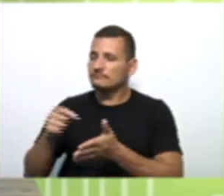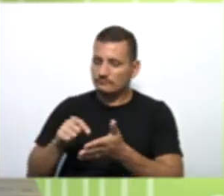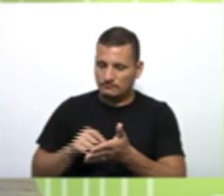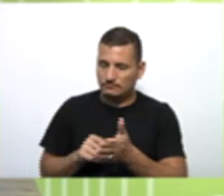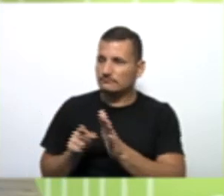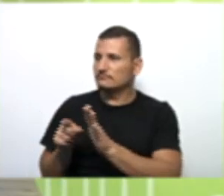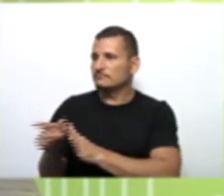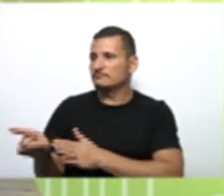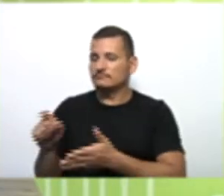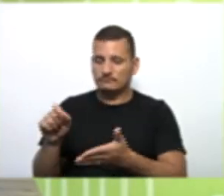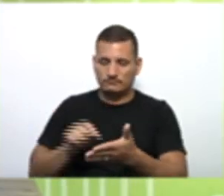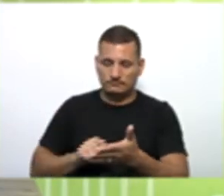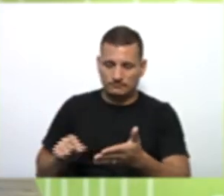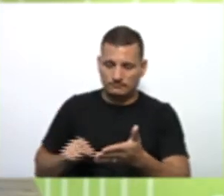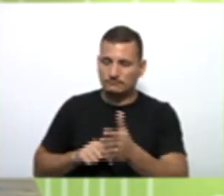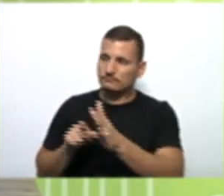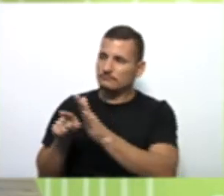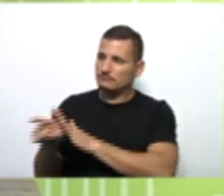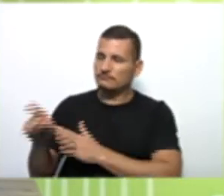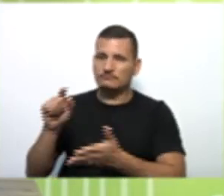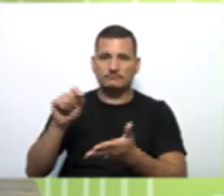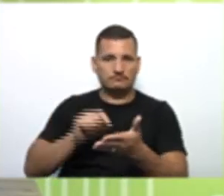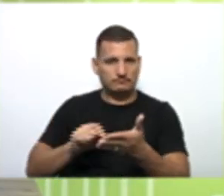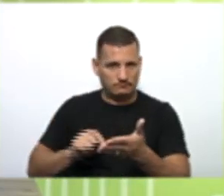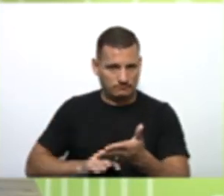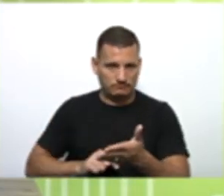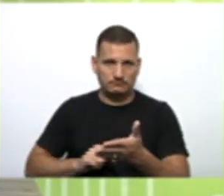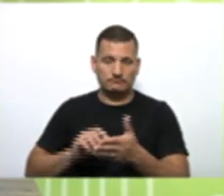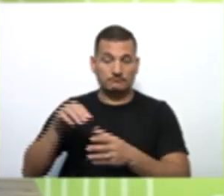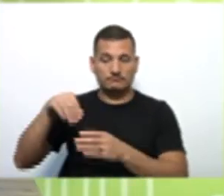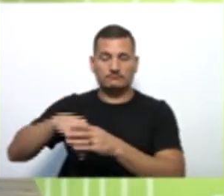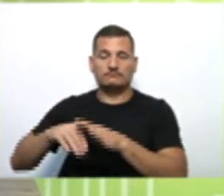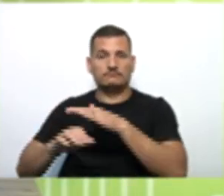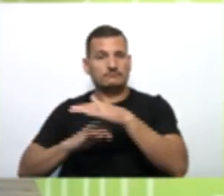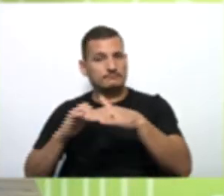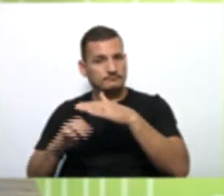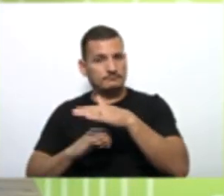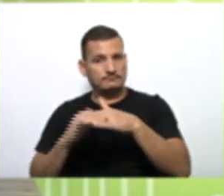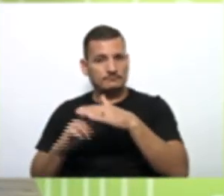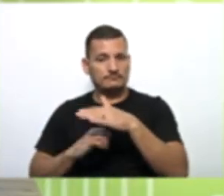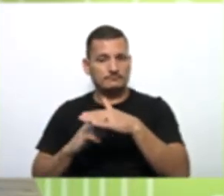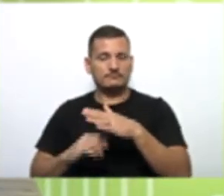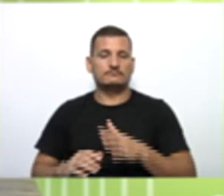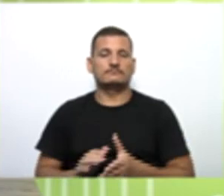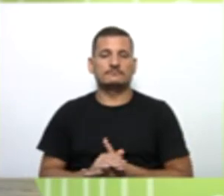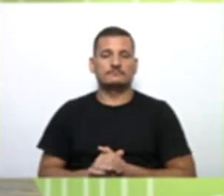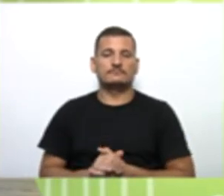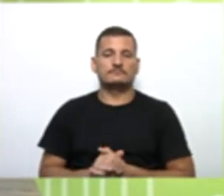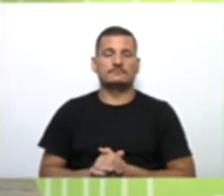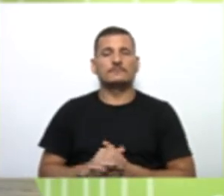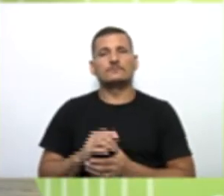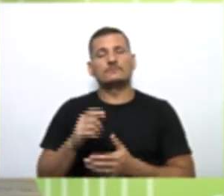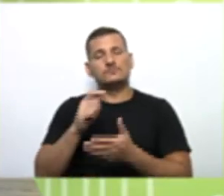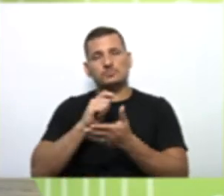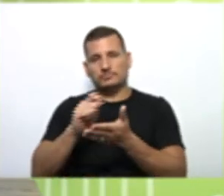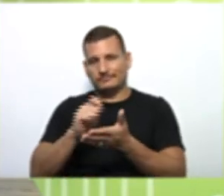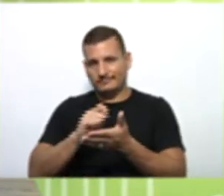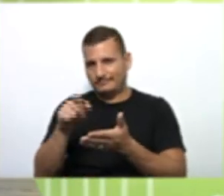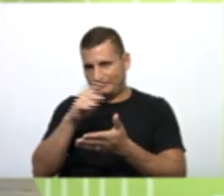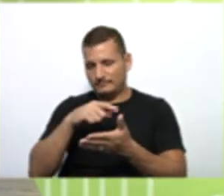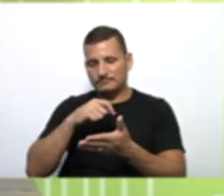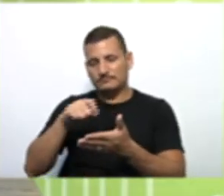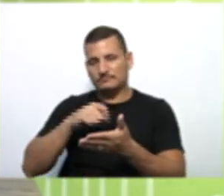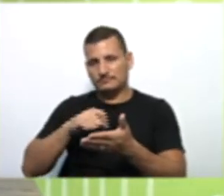para alguém da empresa, né? Alguém dentro da empresa que seja indicado a responder as perguntas para vocês. Vocês vão preencher esse